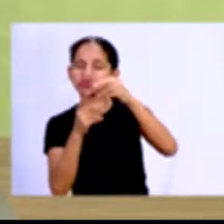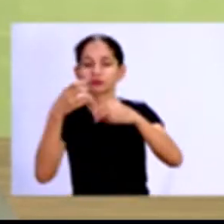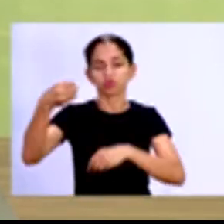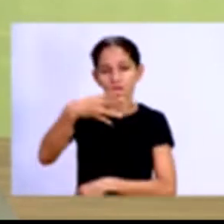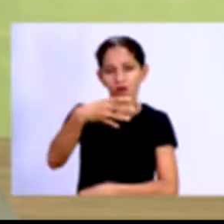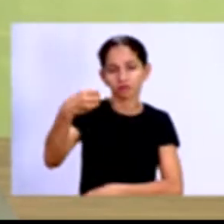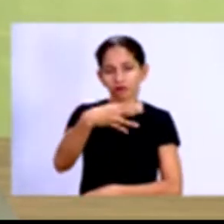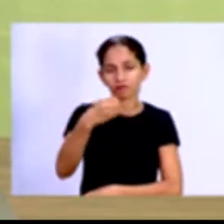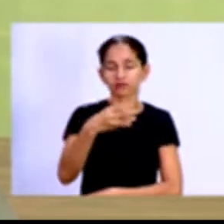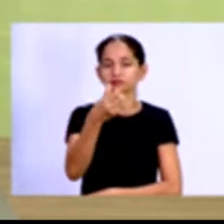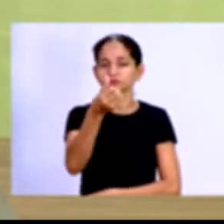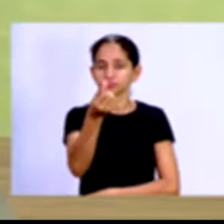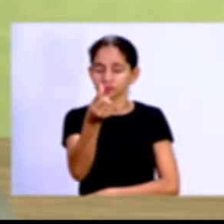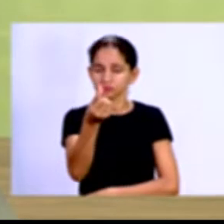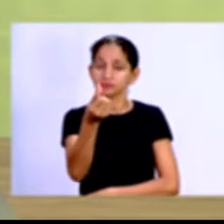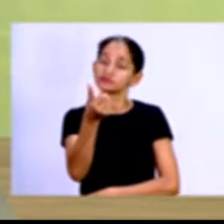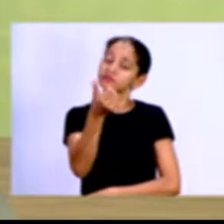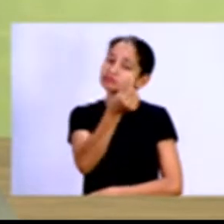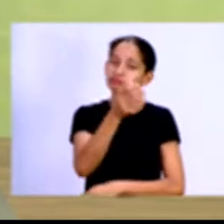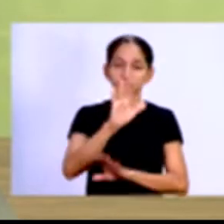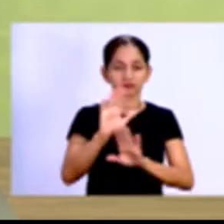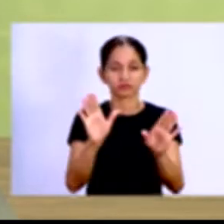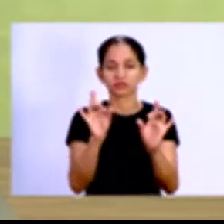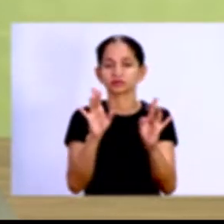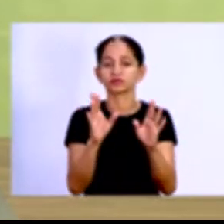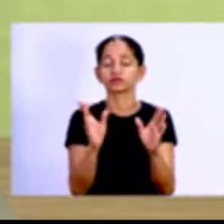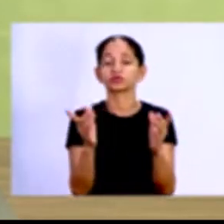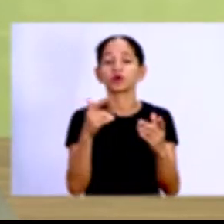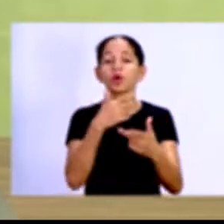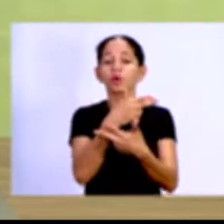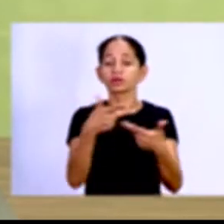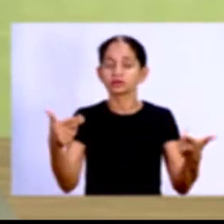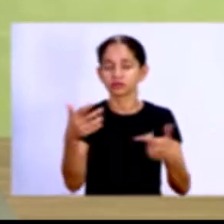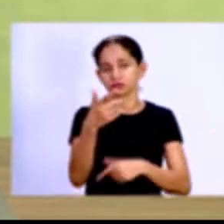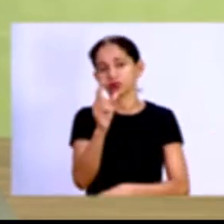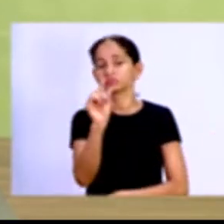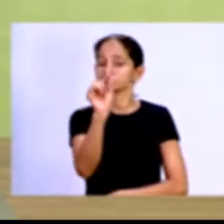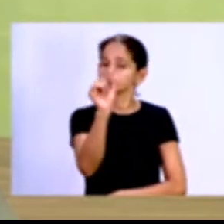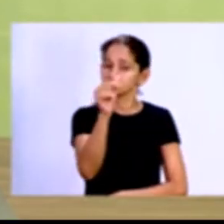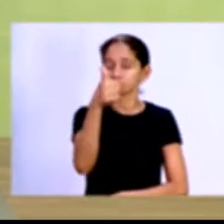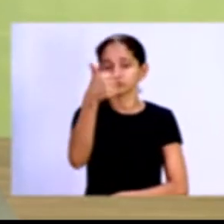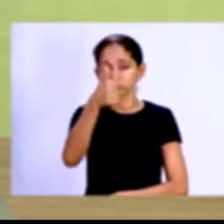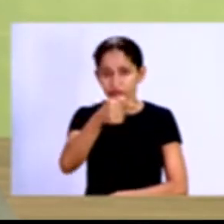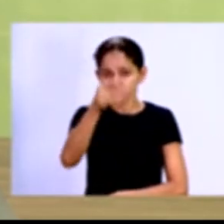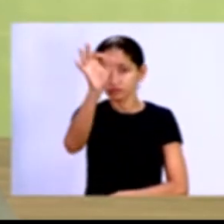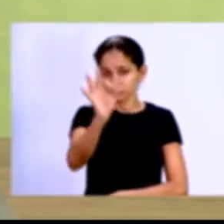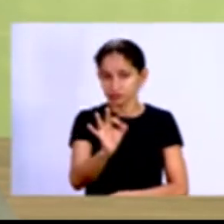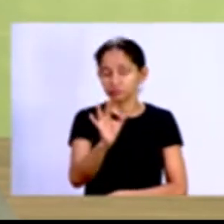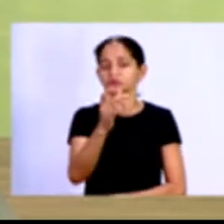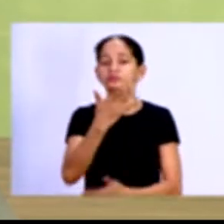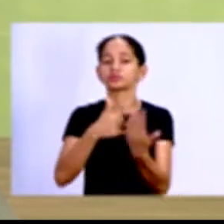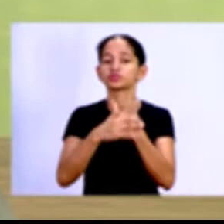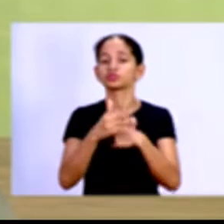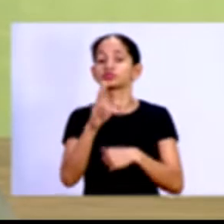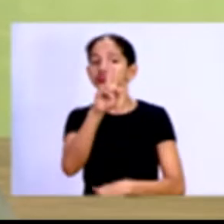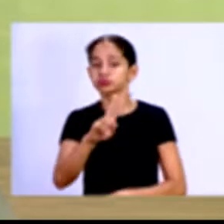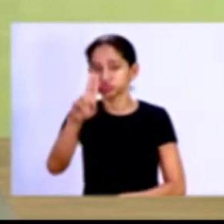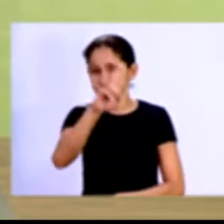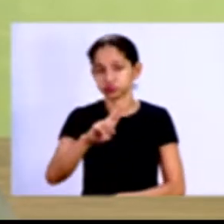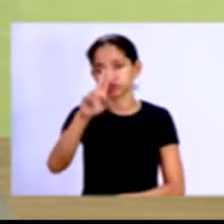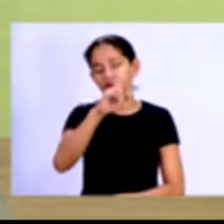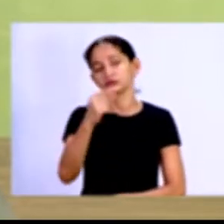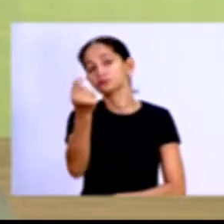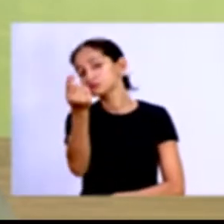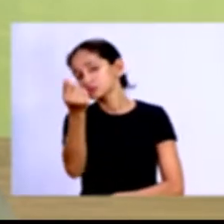para 66%. E serviços financeiros, somente 17% dos usuários da